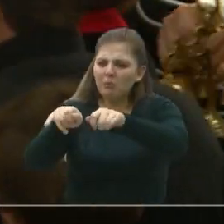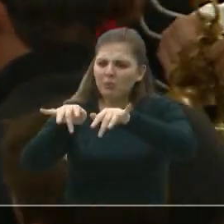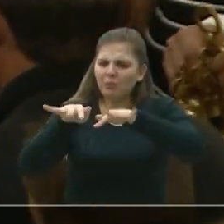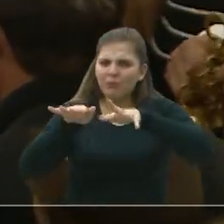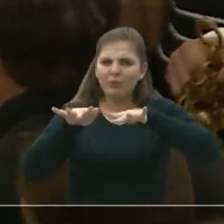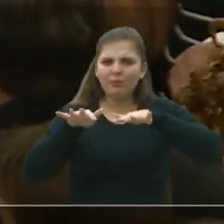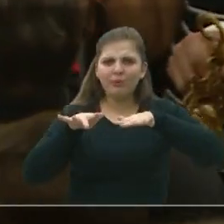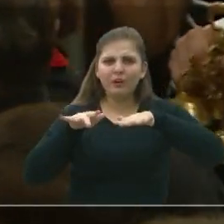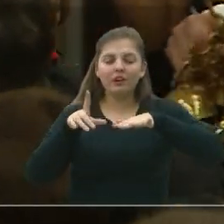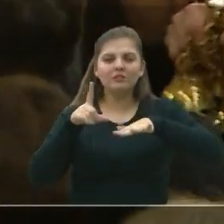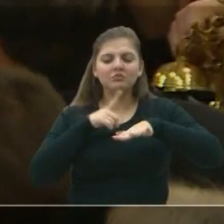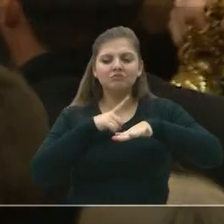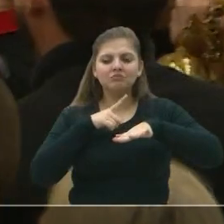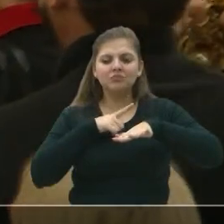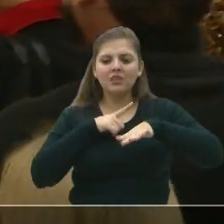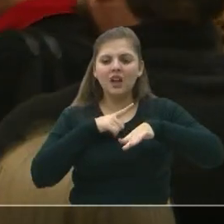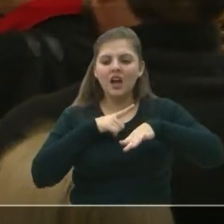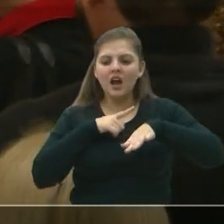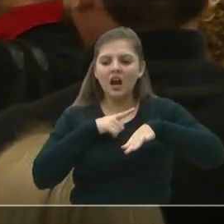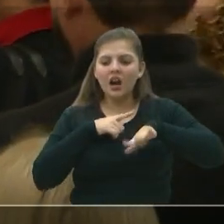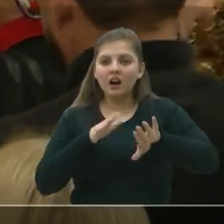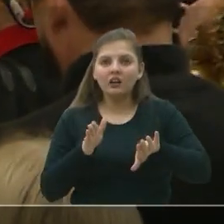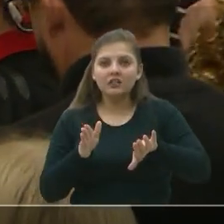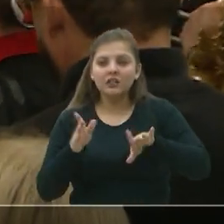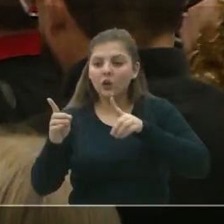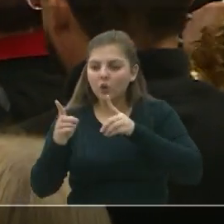não tinha como chegar perto de Jesus.